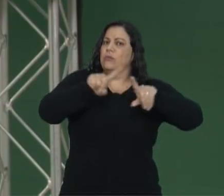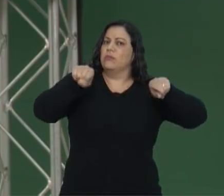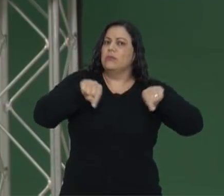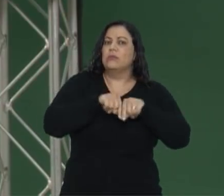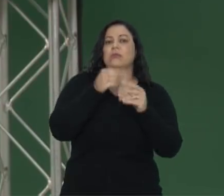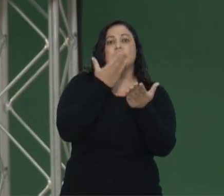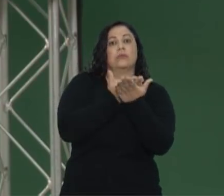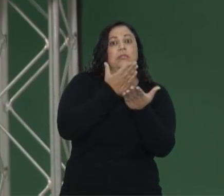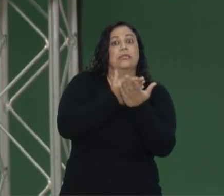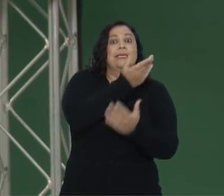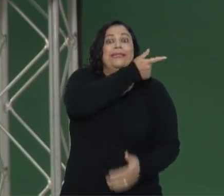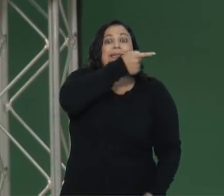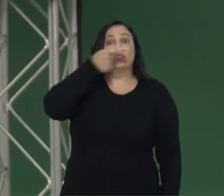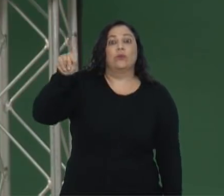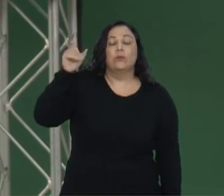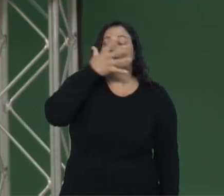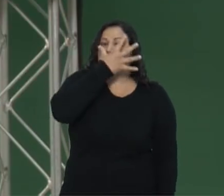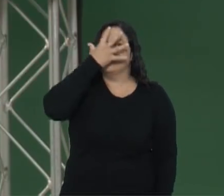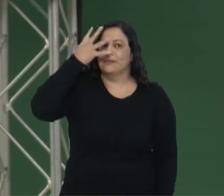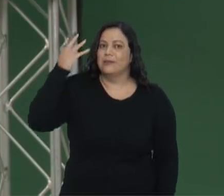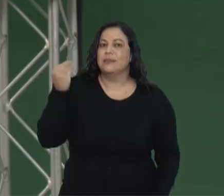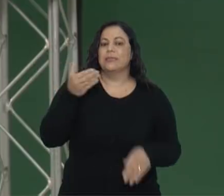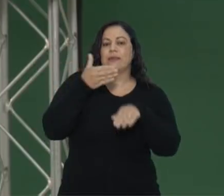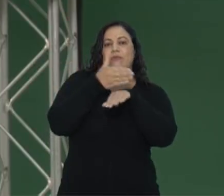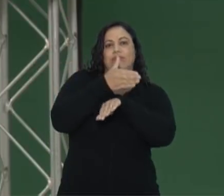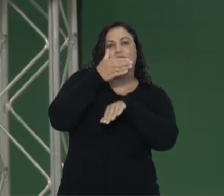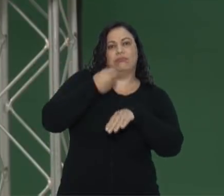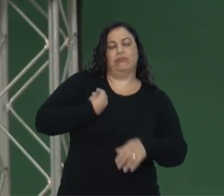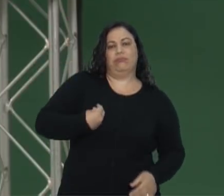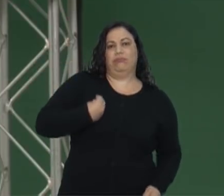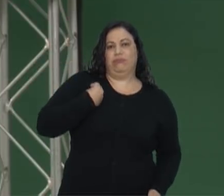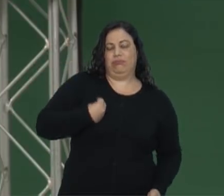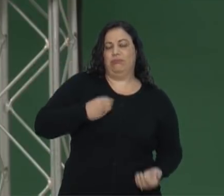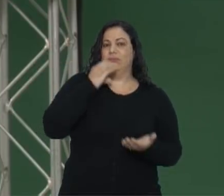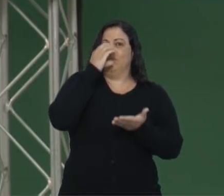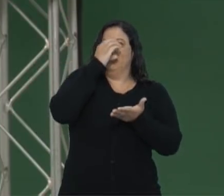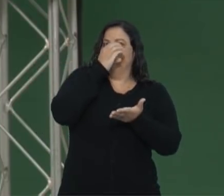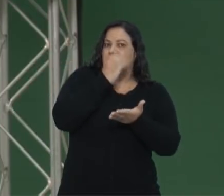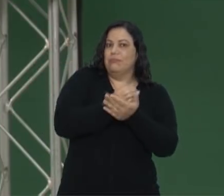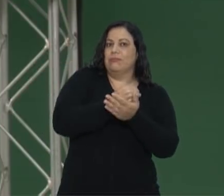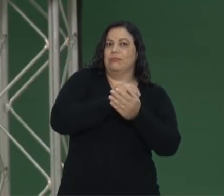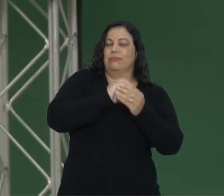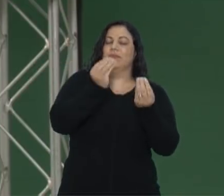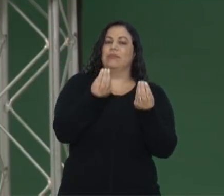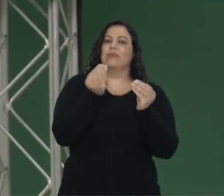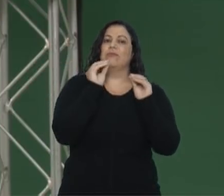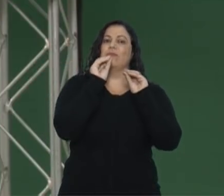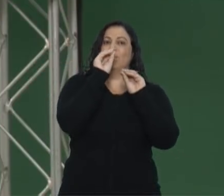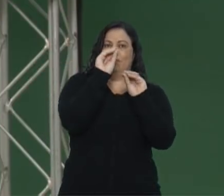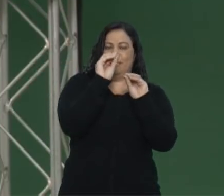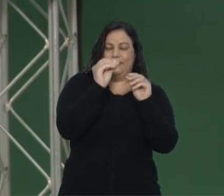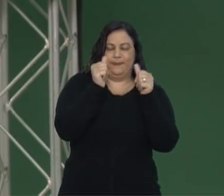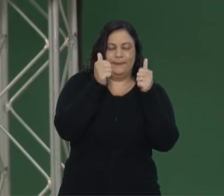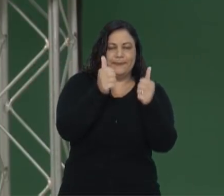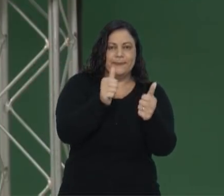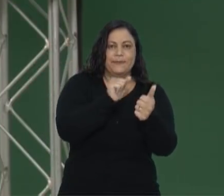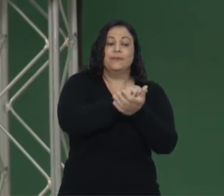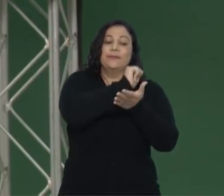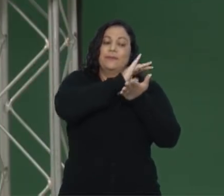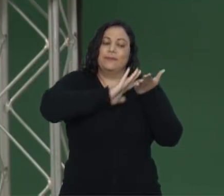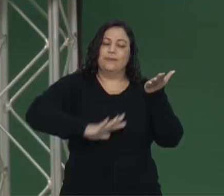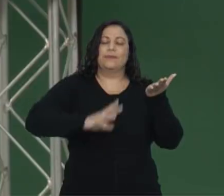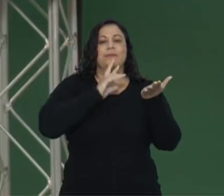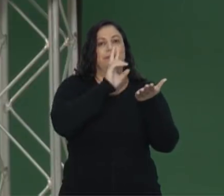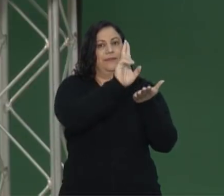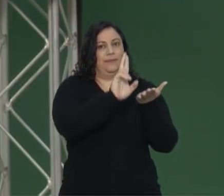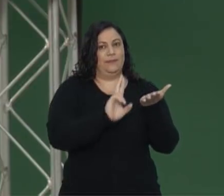registrar a sua frequência e visualizar os materiais e realizar as atividades. Mas se você não consegue